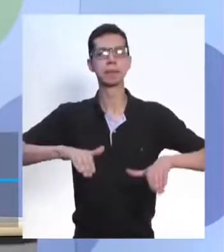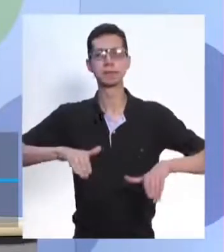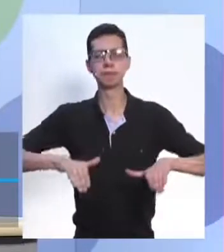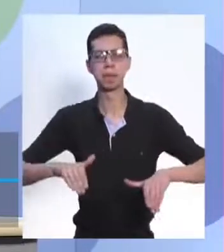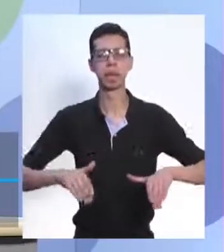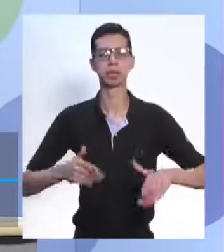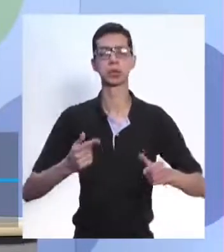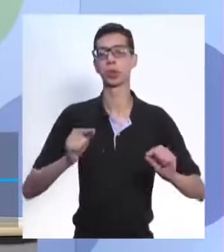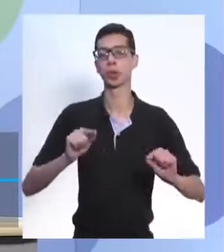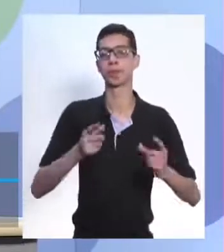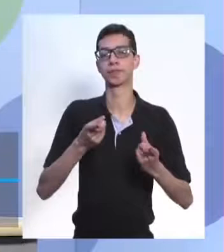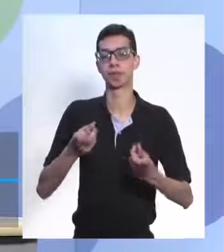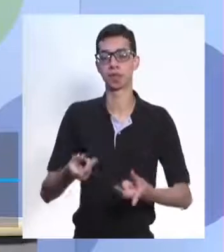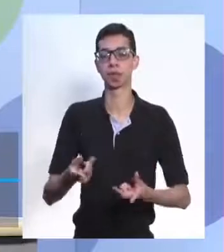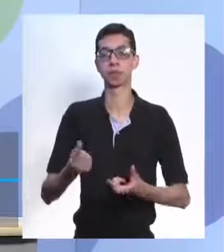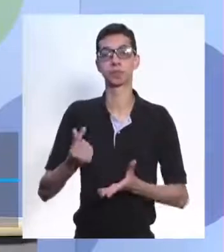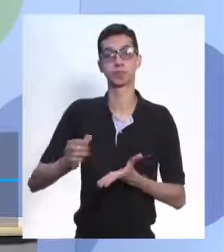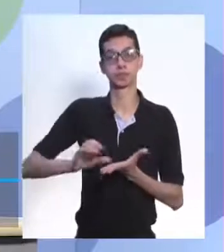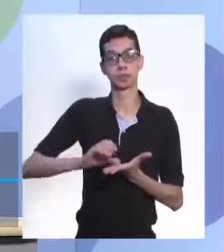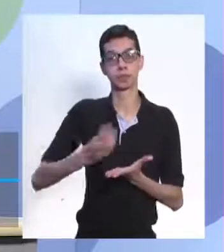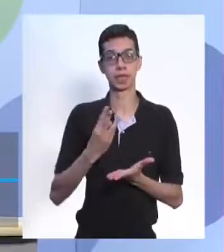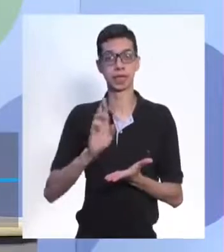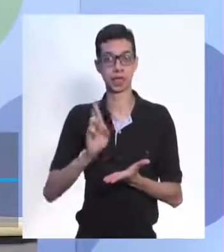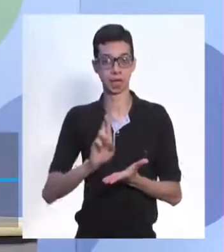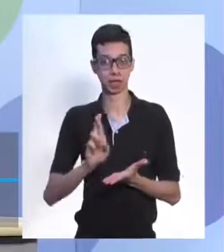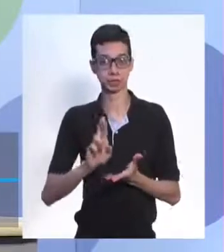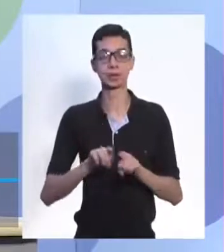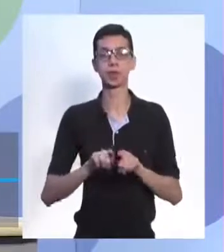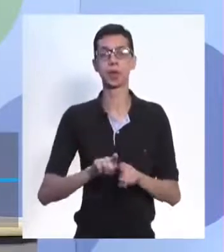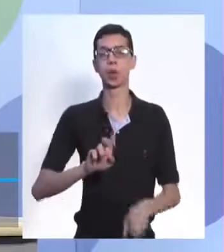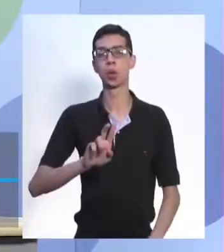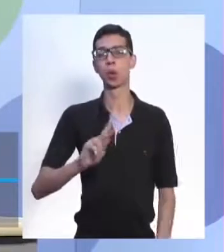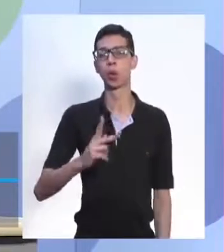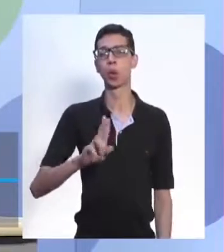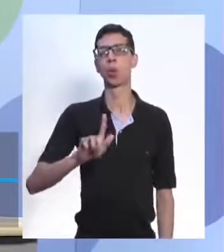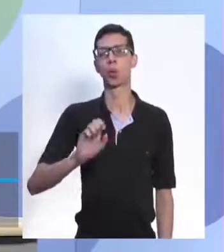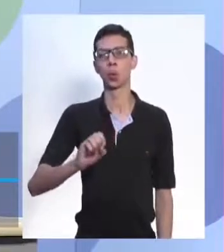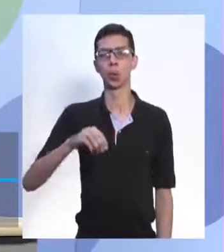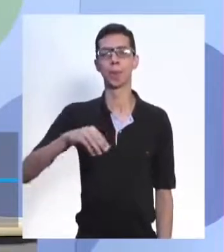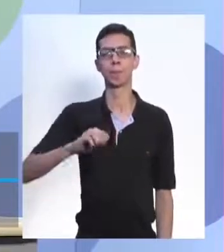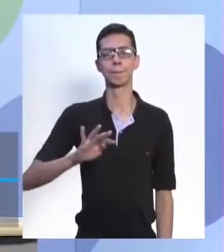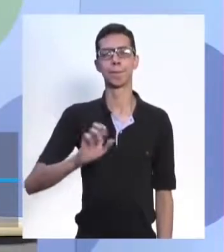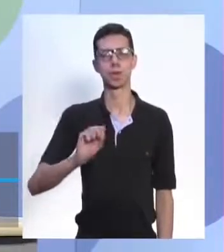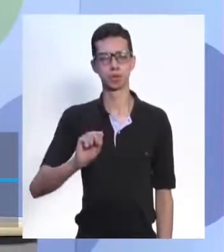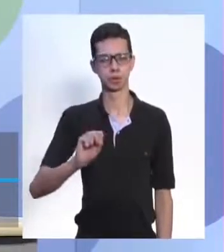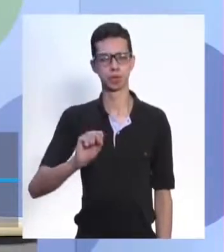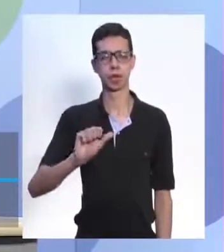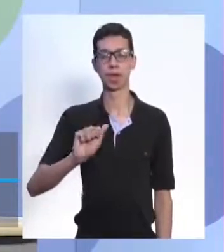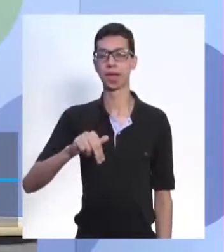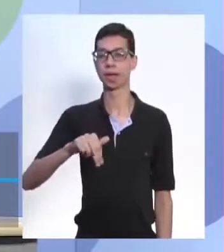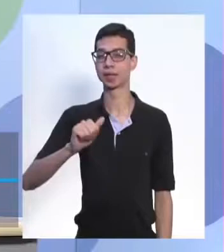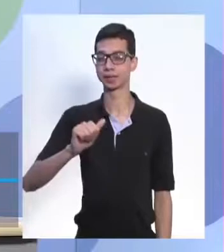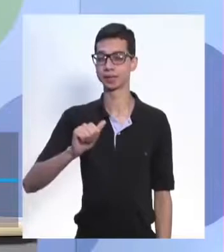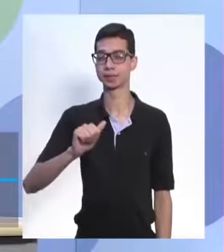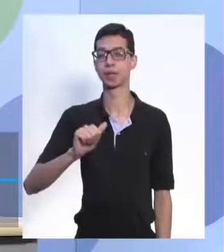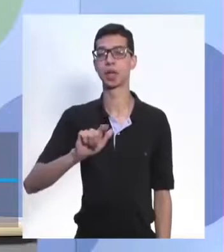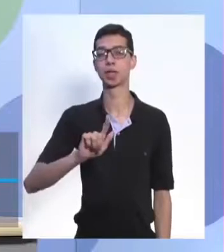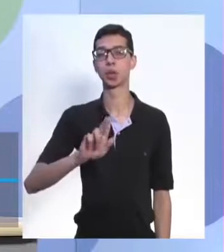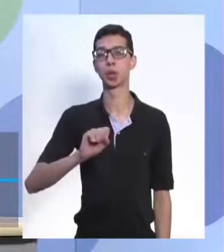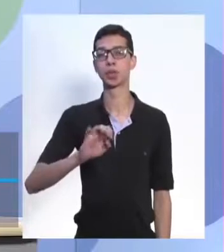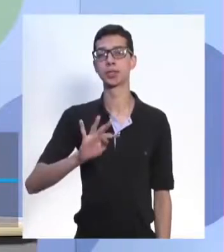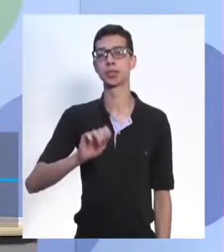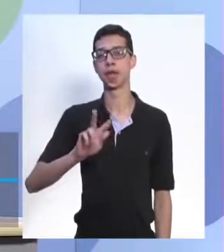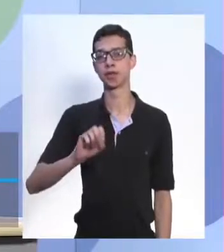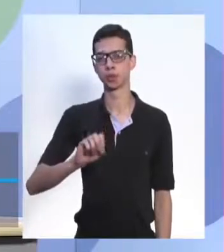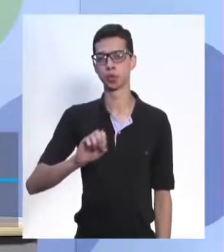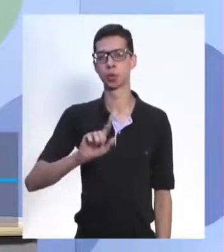Hugo, Matheus, Yasmin, Ana Luísa, Gabriela, Gustavo,